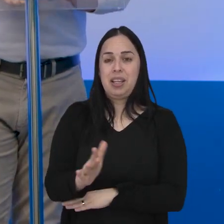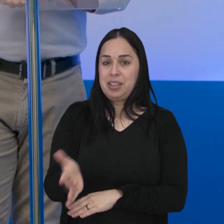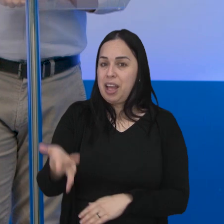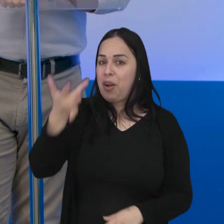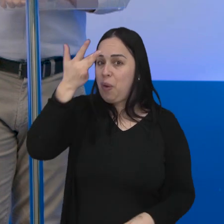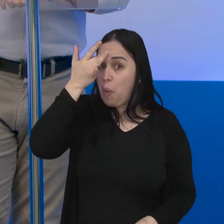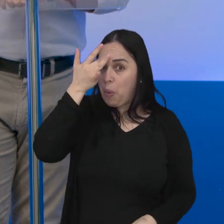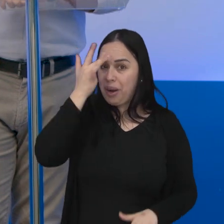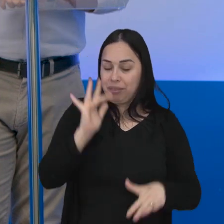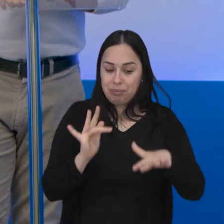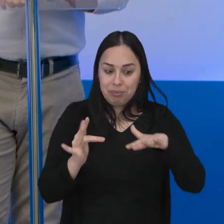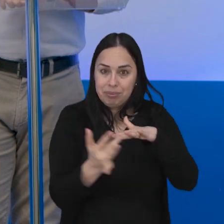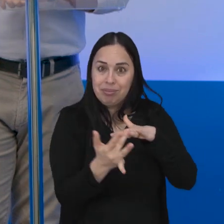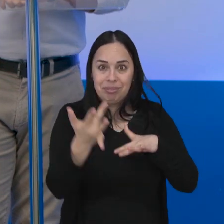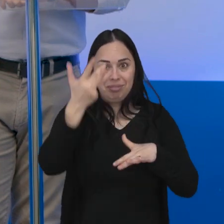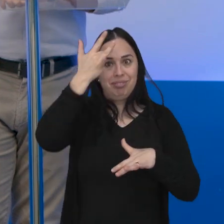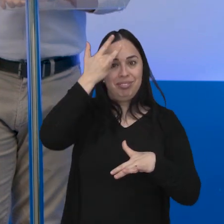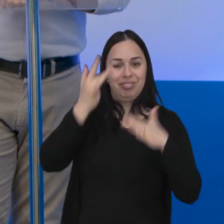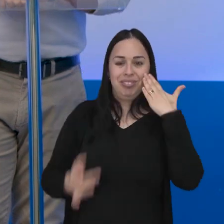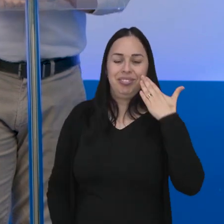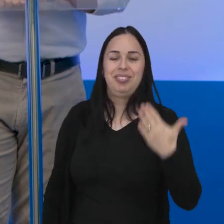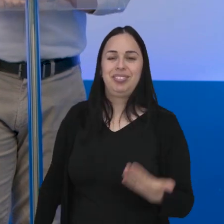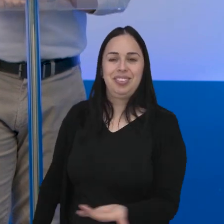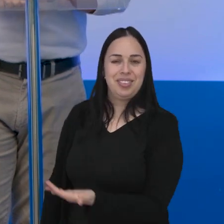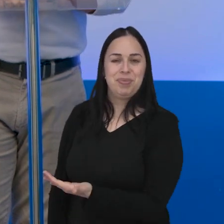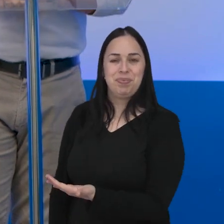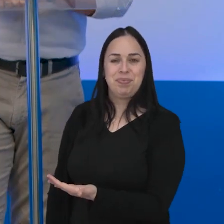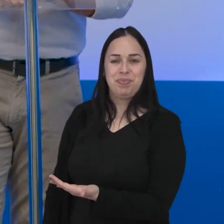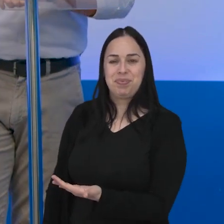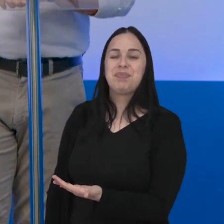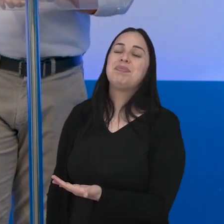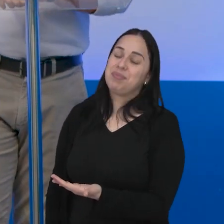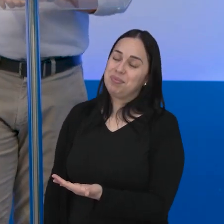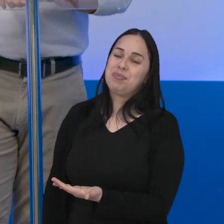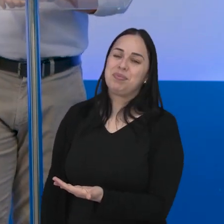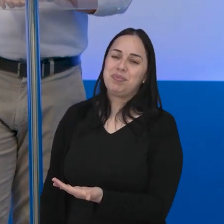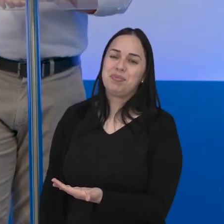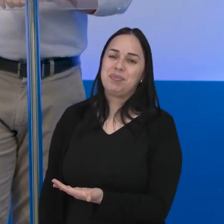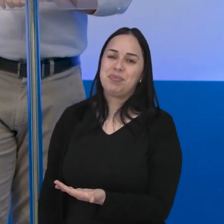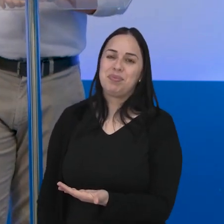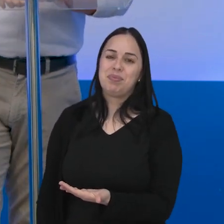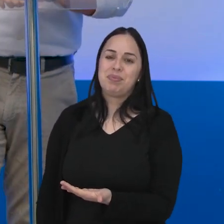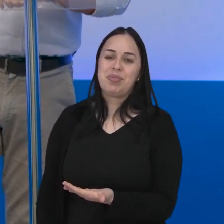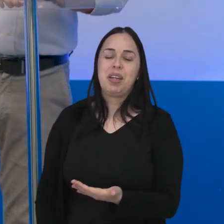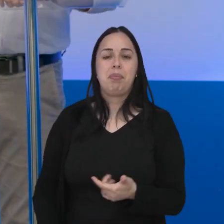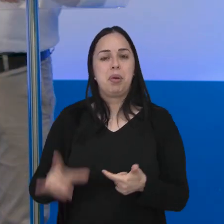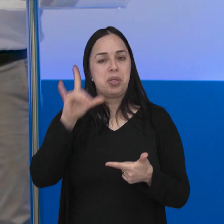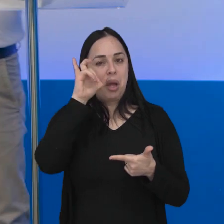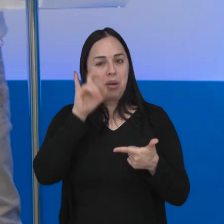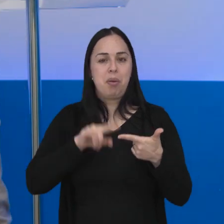tarde. Anota aí o endereço das nossas redes sociais, o @tvcâmara_sjc, que está aparecendo aqui na tela.